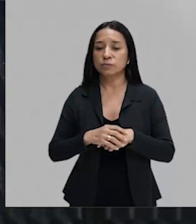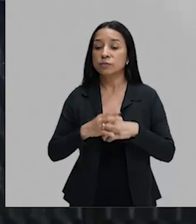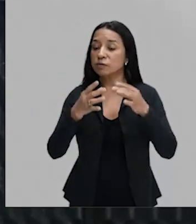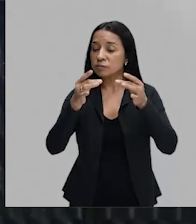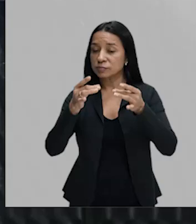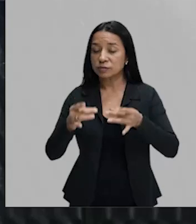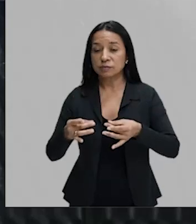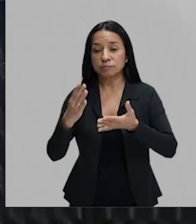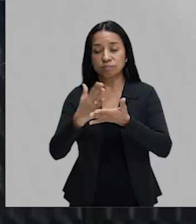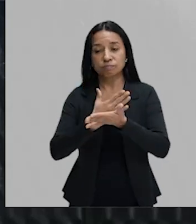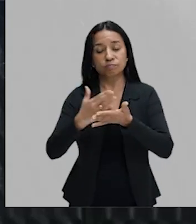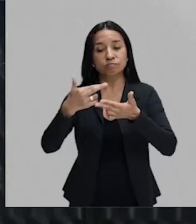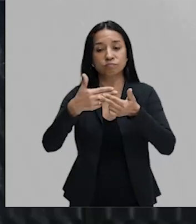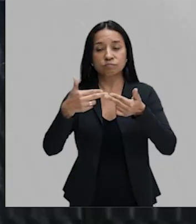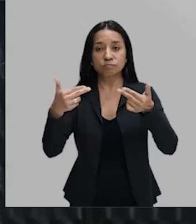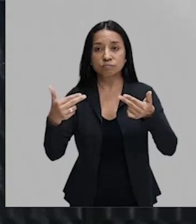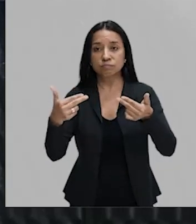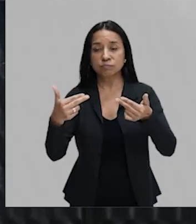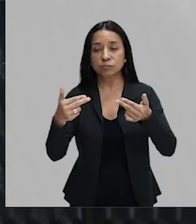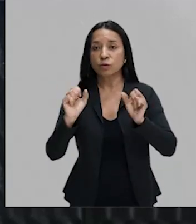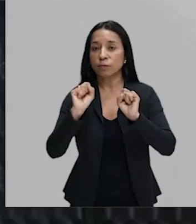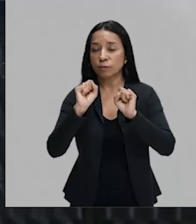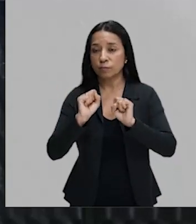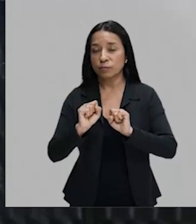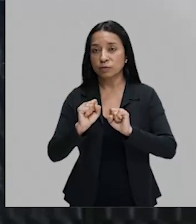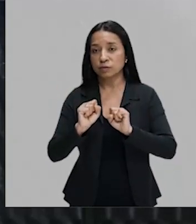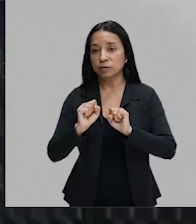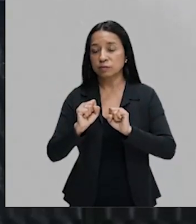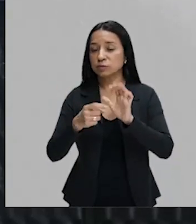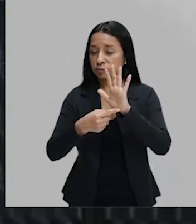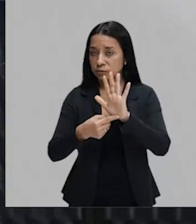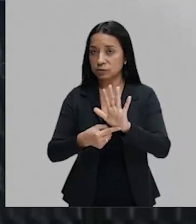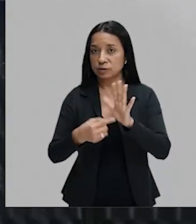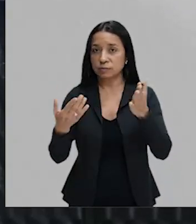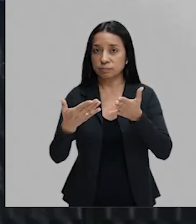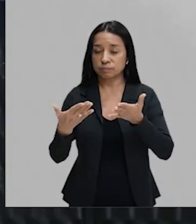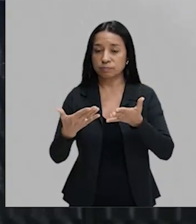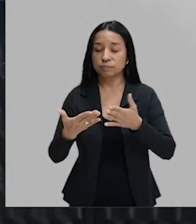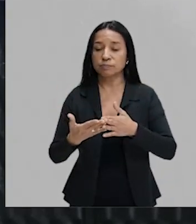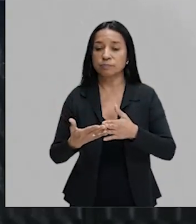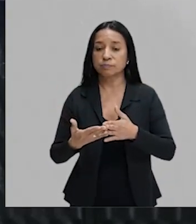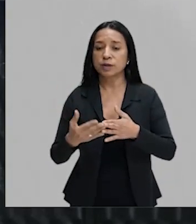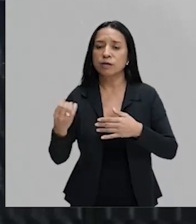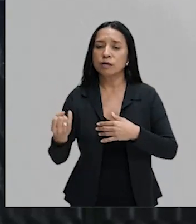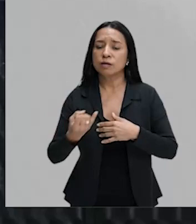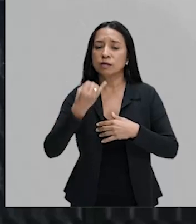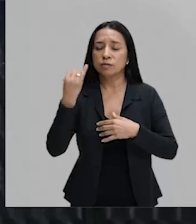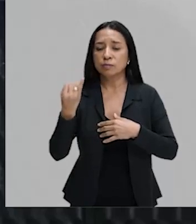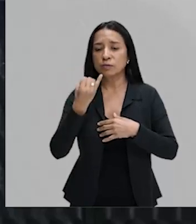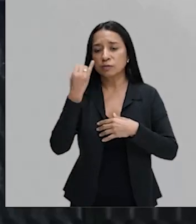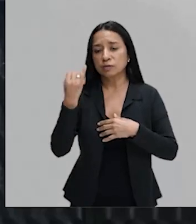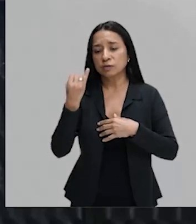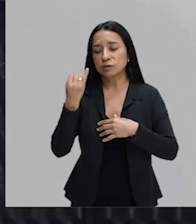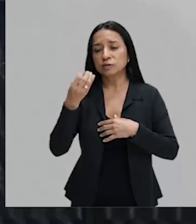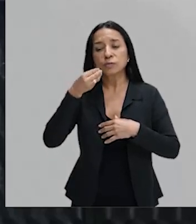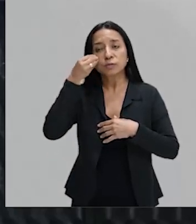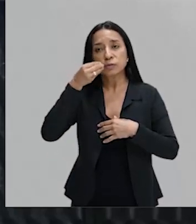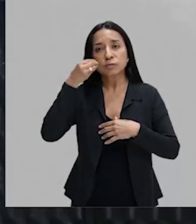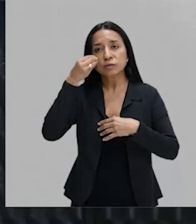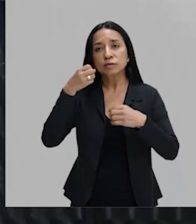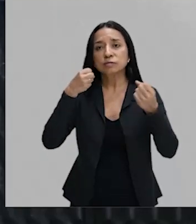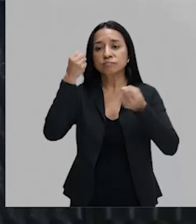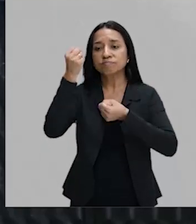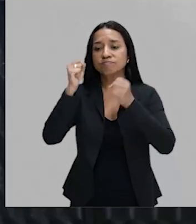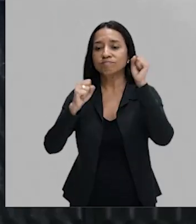alguns fatores, nós podemos colocar aqui, alguns fatores foram importantes para essa experiência